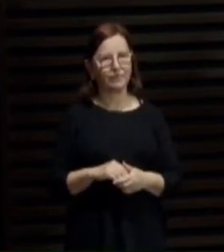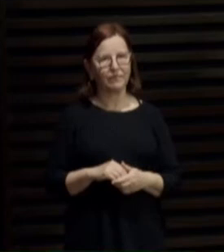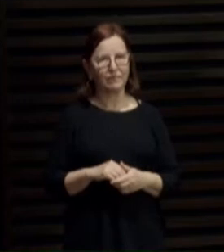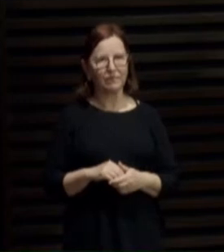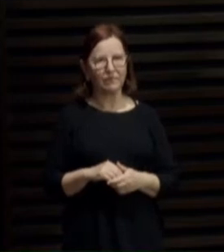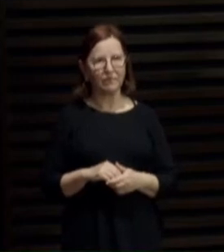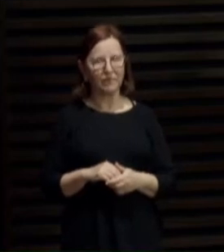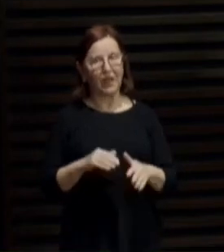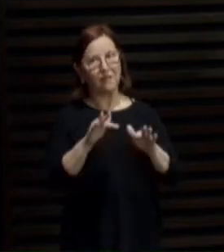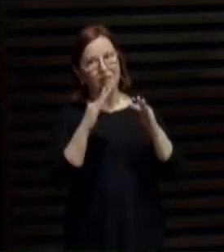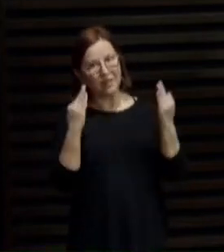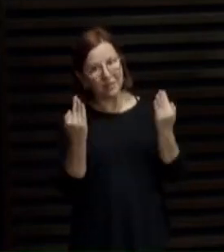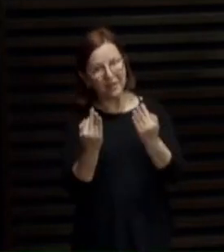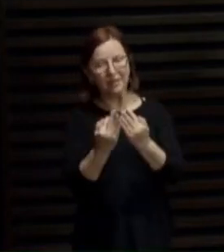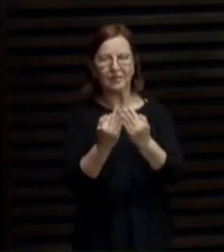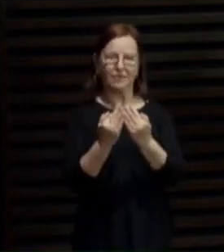como na família,